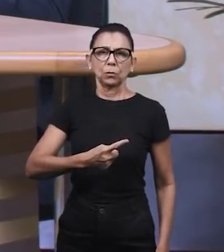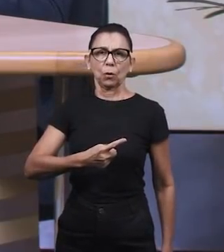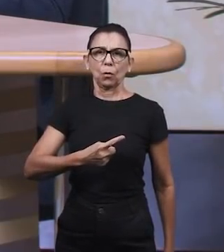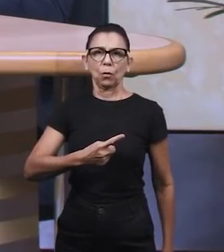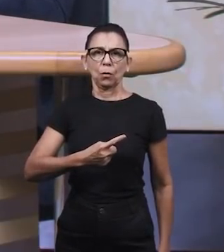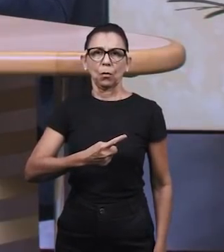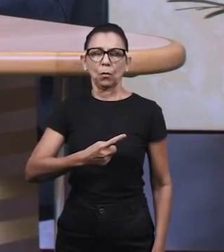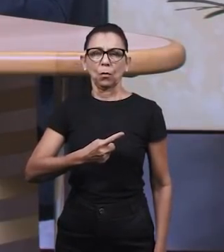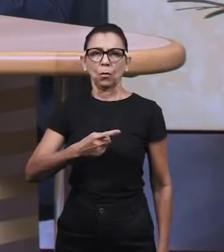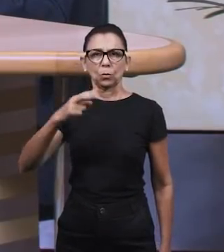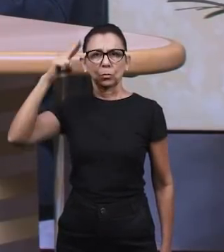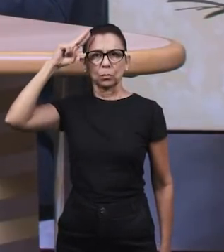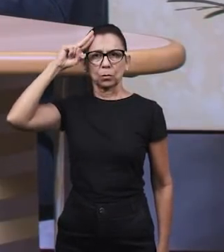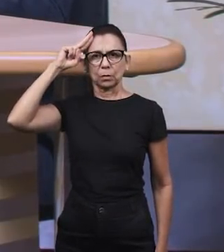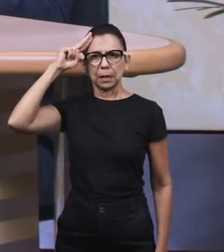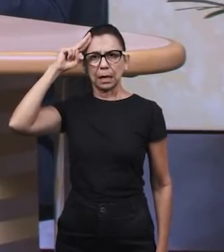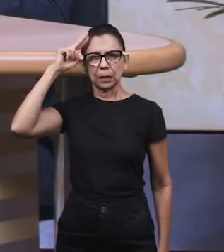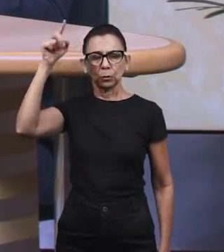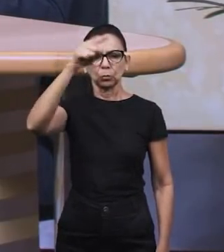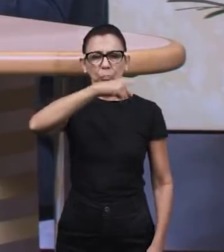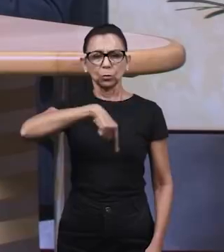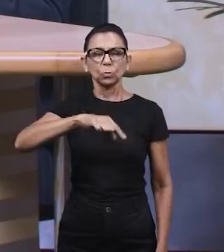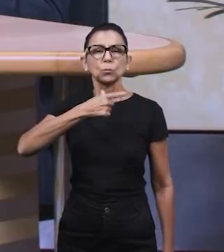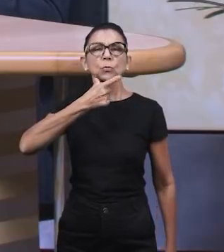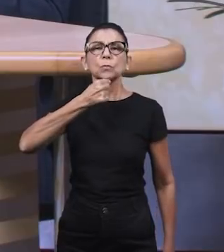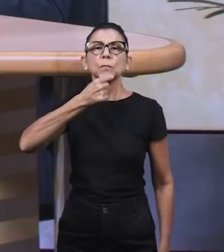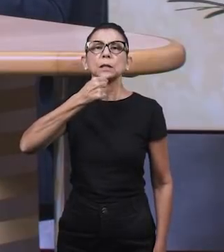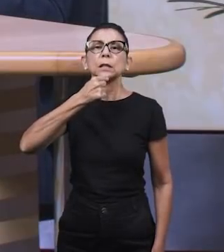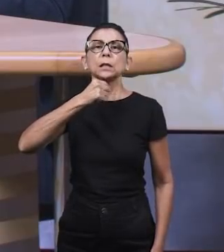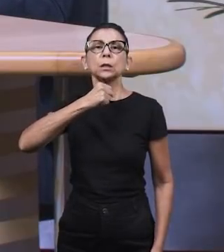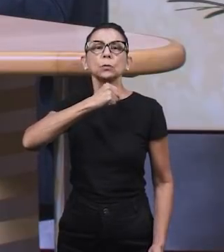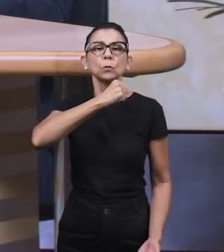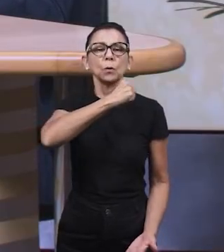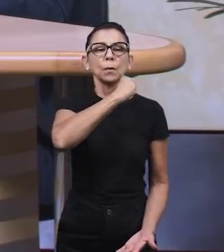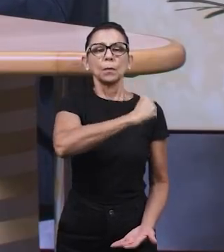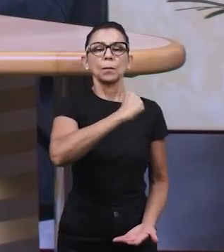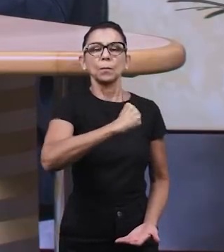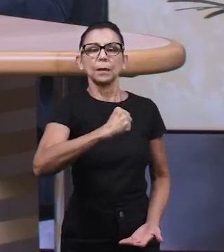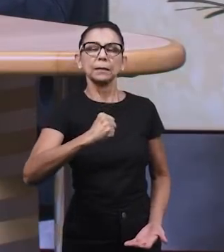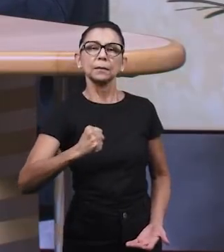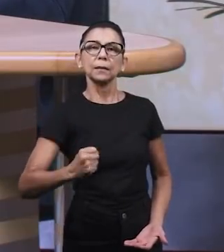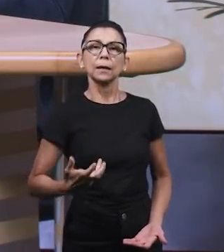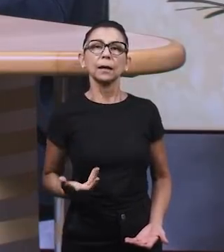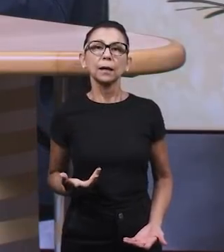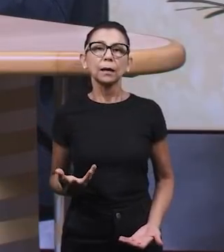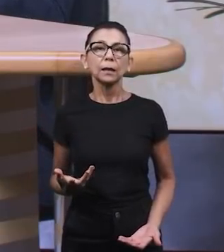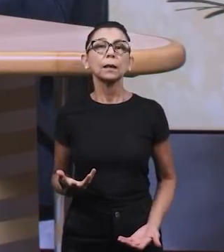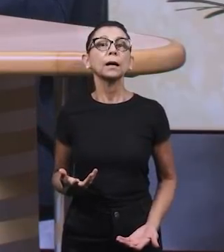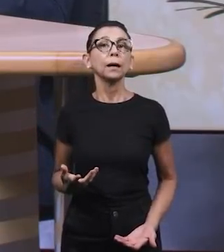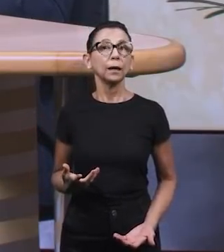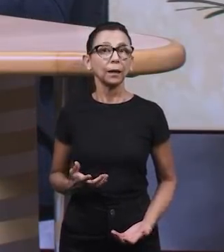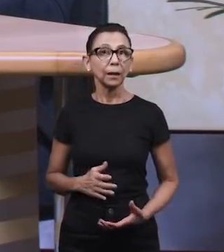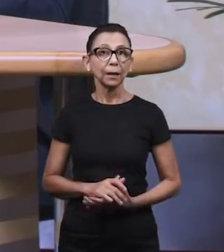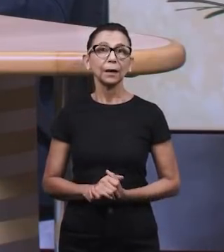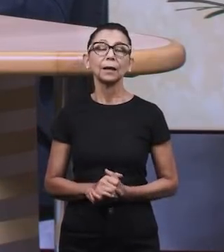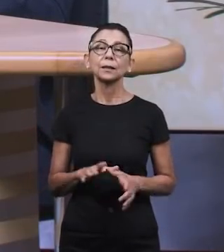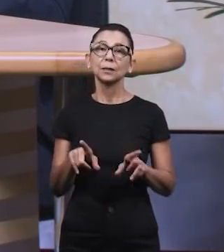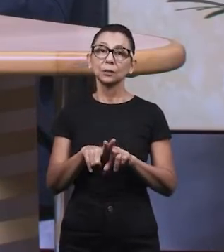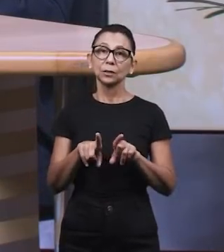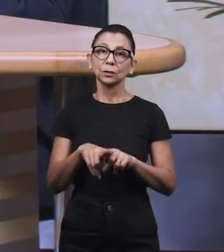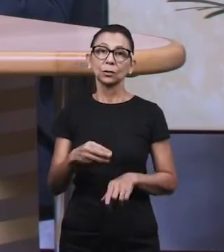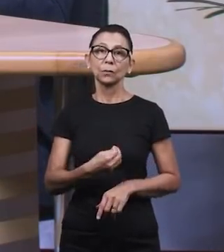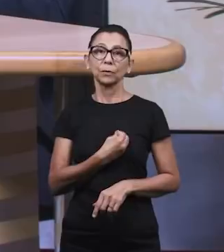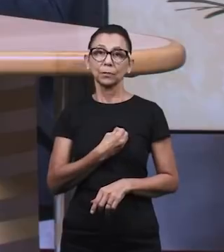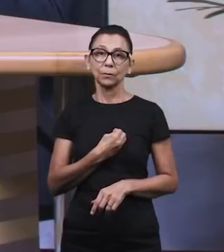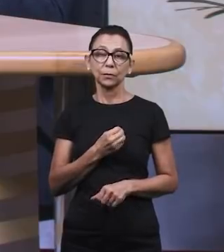fosse menino, que elas fossem mortas à espada. Uhum. Jesus enfrentou isso na infância, quando Herodes quis matar as crianças e tudo, né?